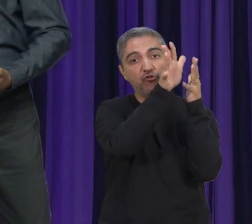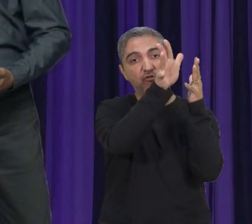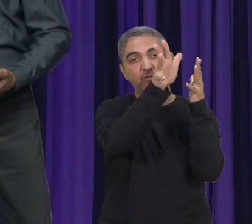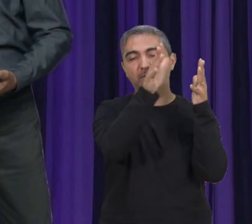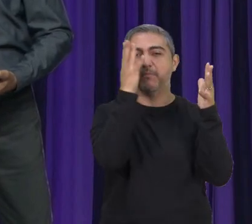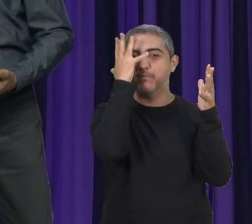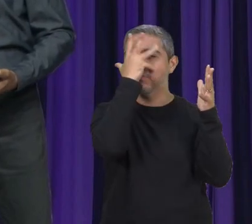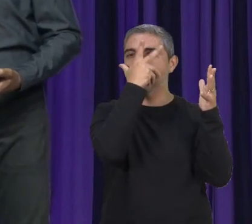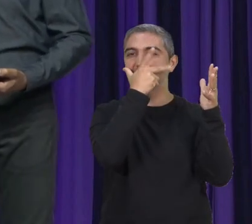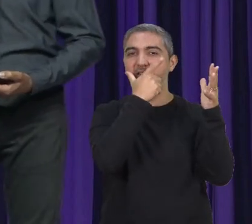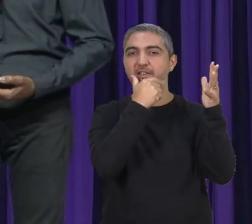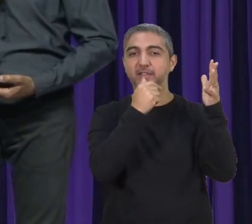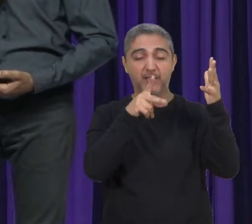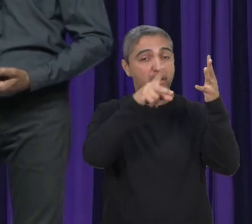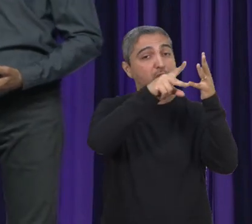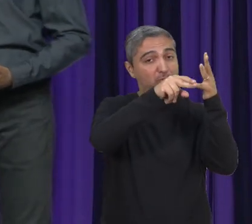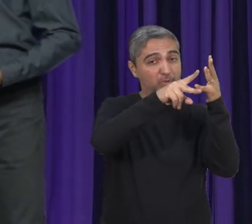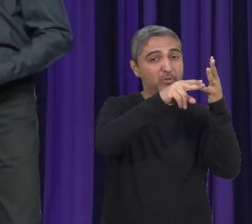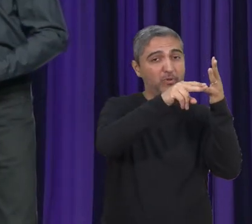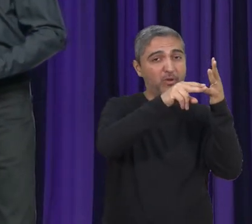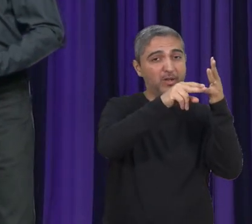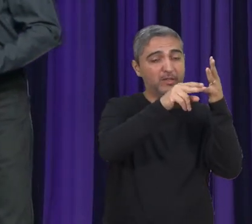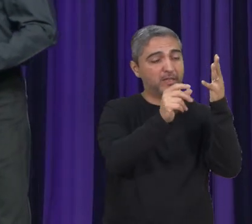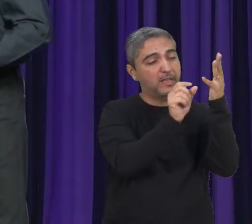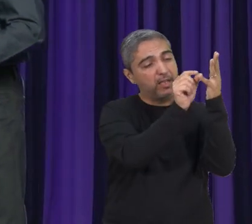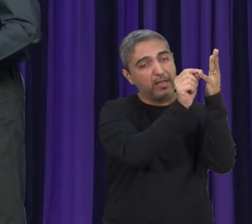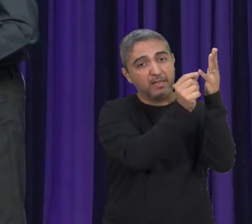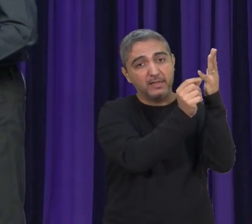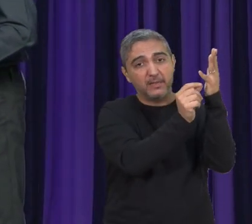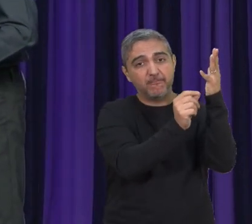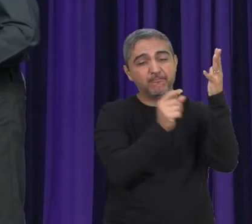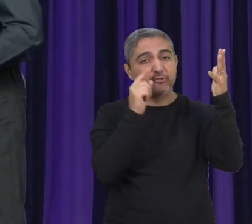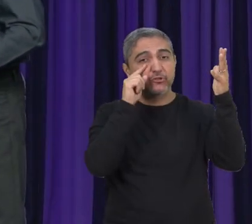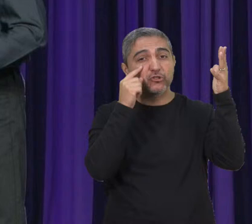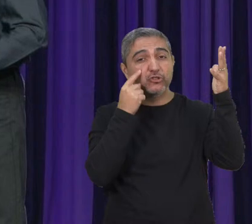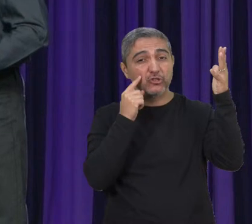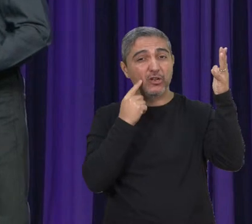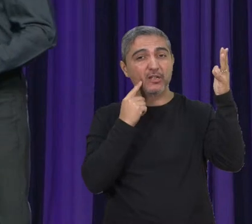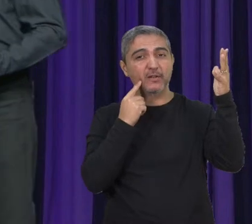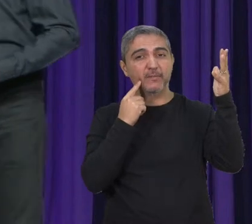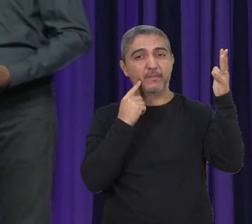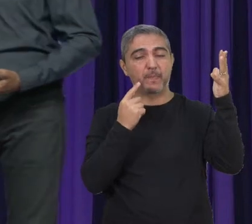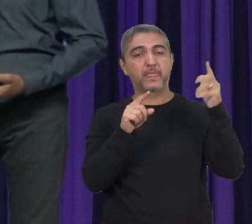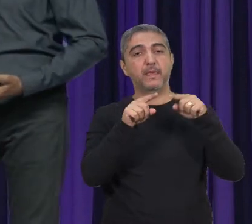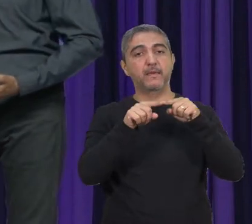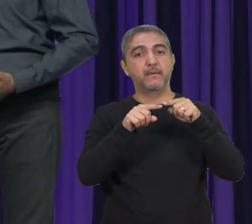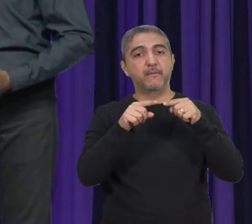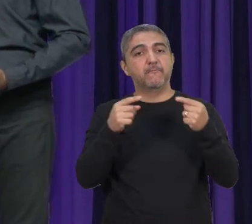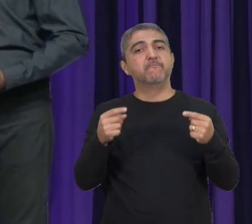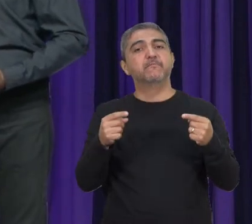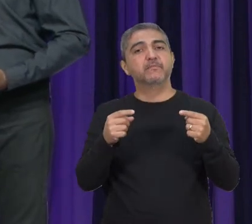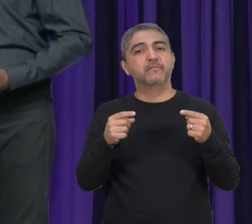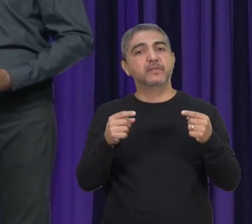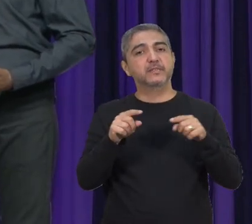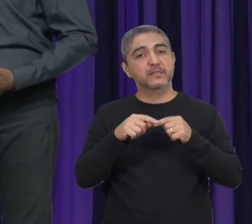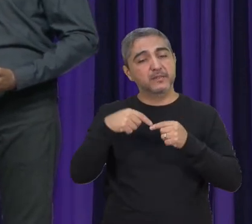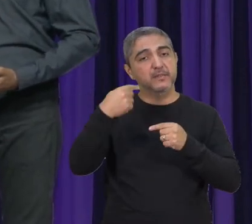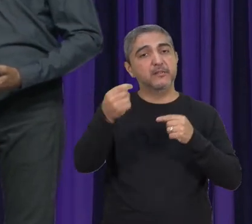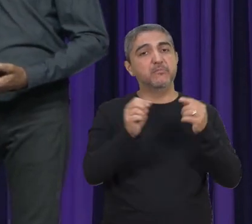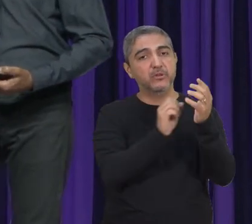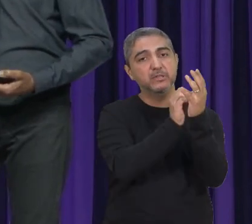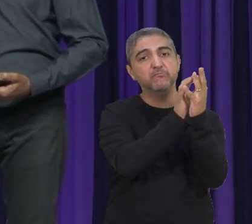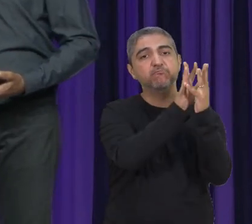E eu fico pensando na minha vida, algumas coisas que eu já passei no passado, que me trouxeram muita dor e